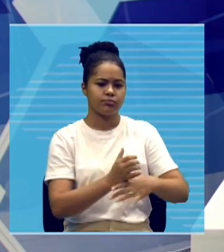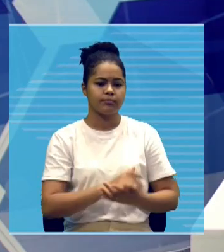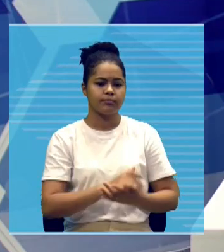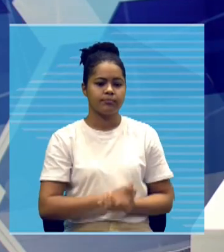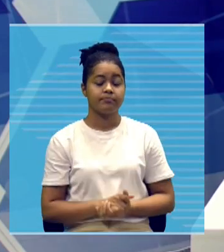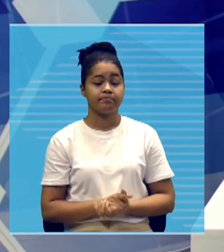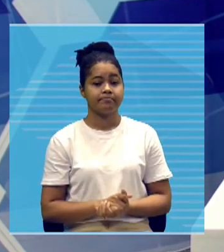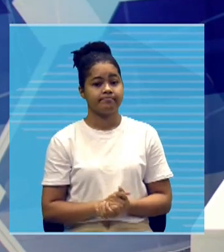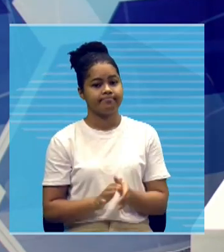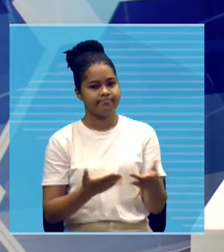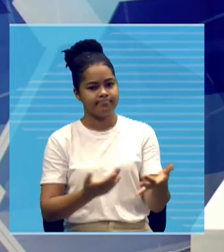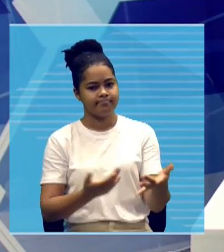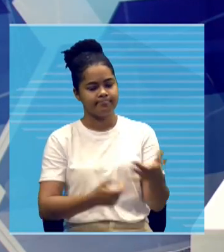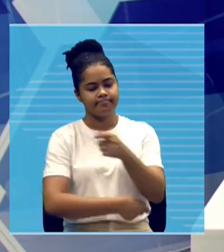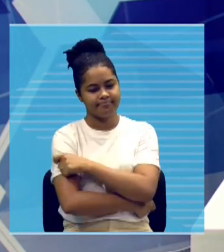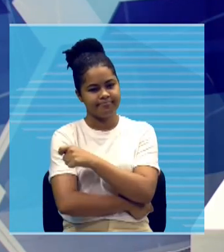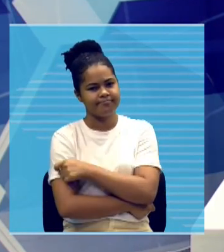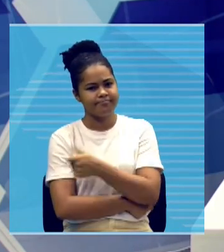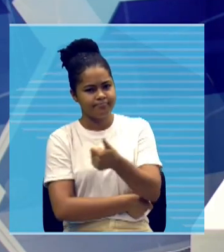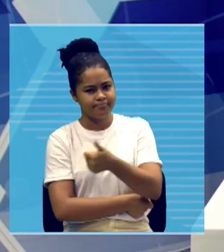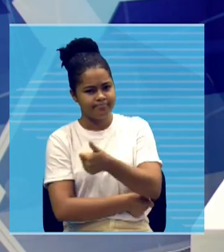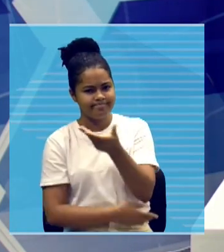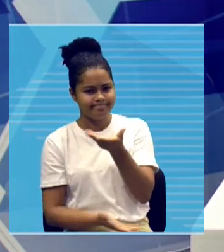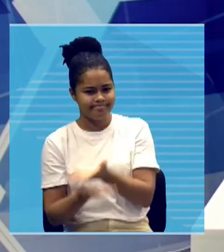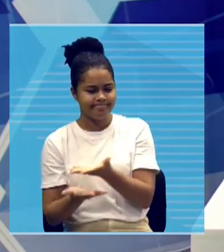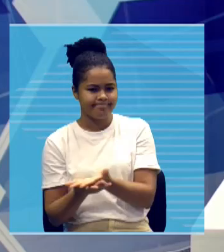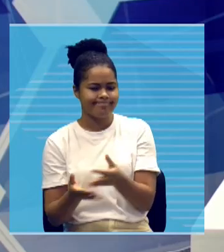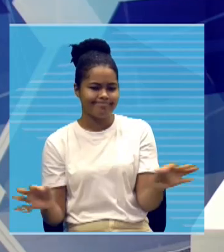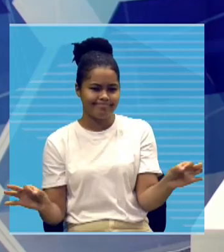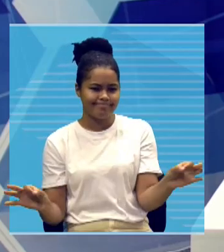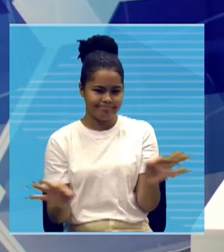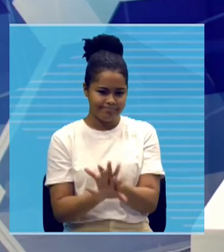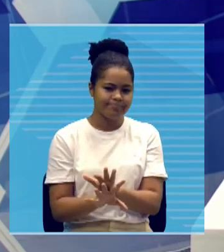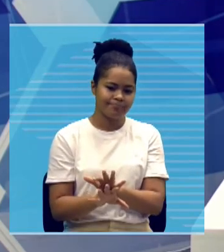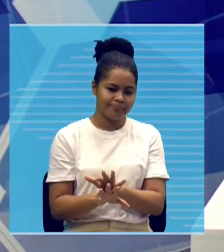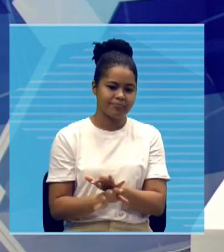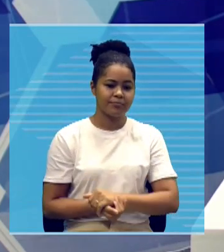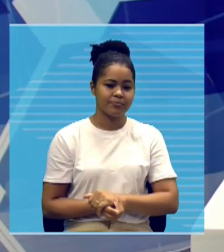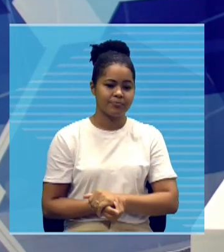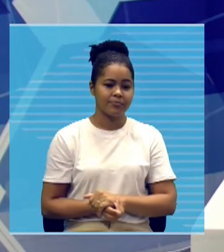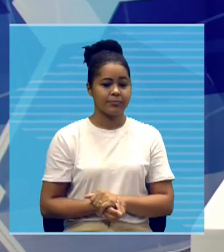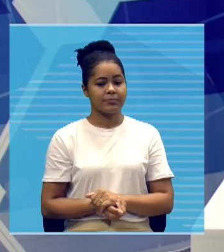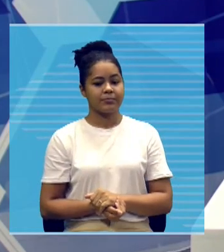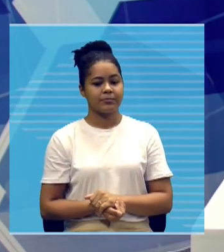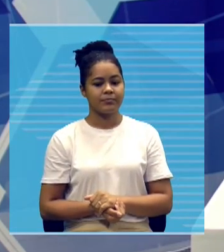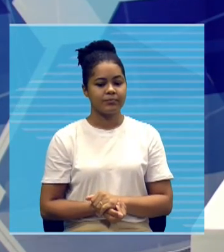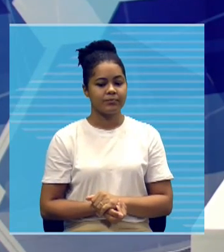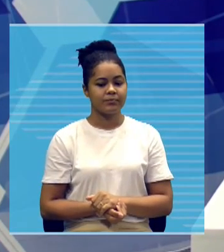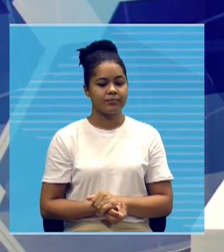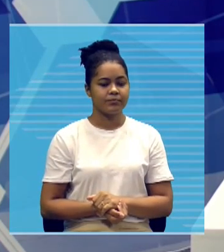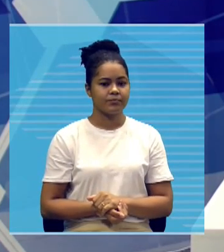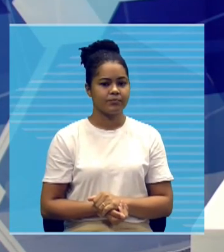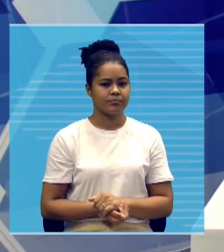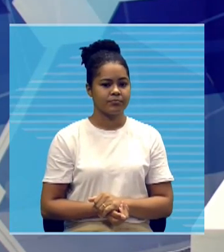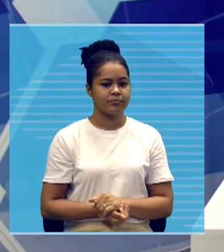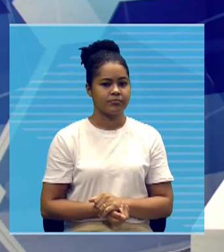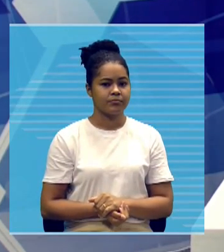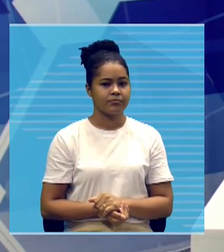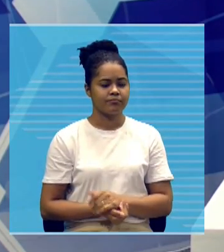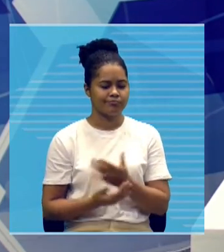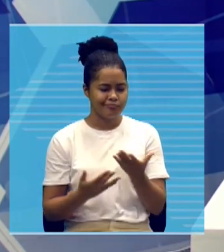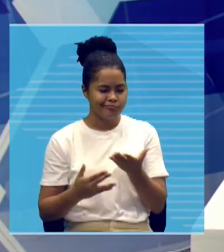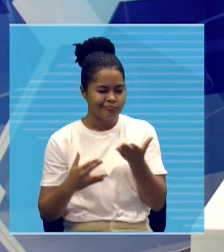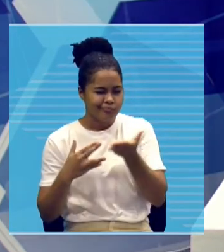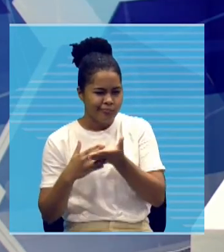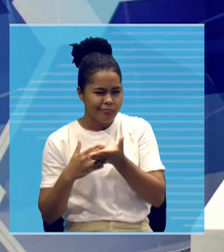conectados aí Miguel Leão Paulistana galera conectada pela pelo IPTV pelo Uber a Francisca já mandou um alô legal e vão